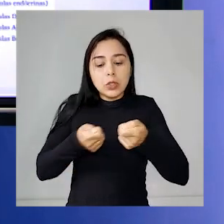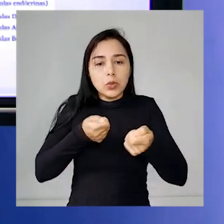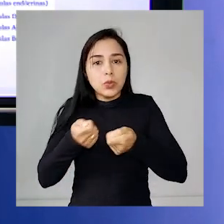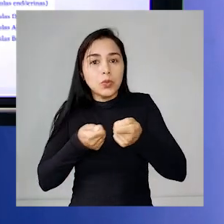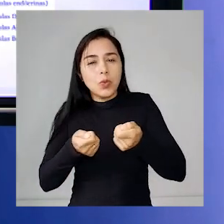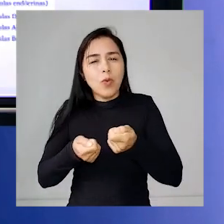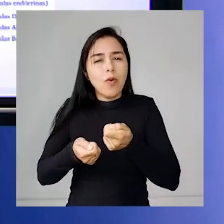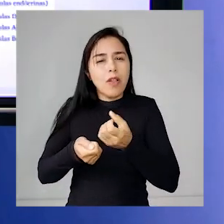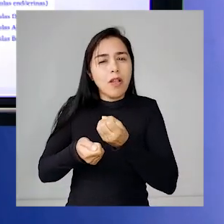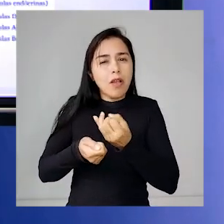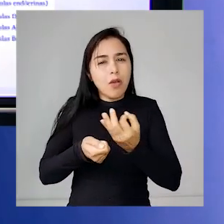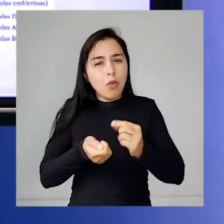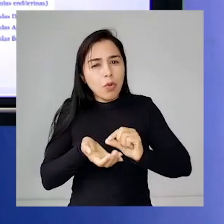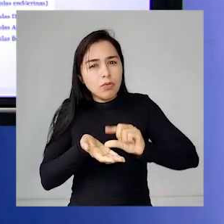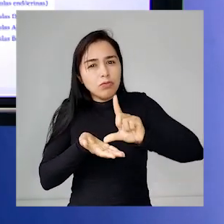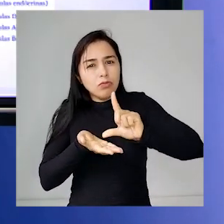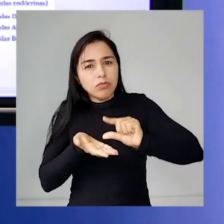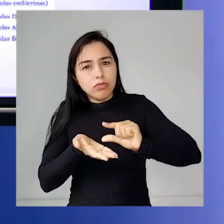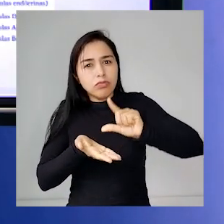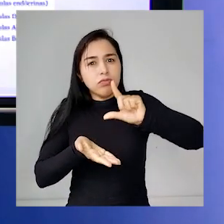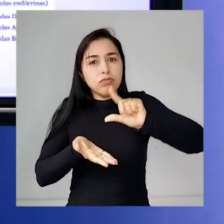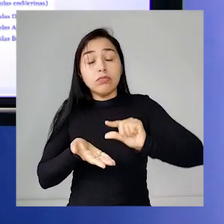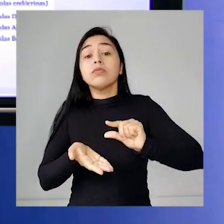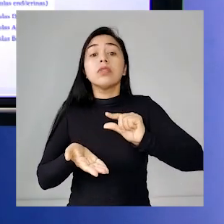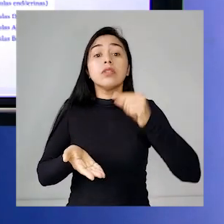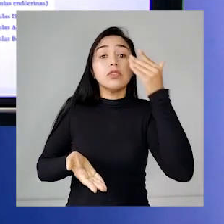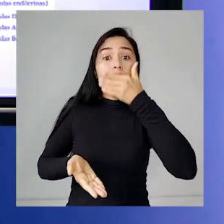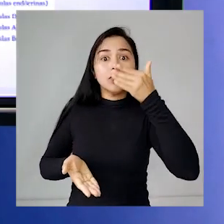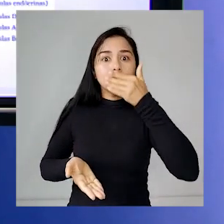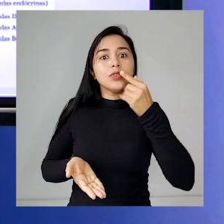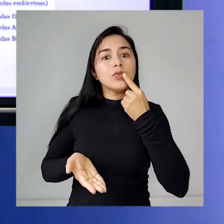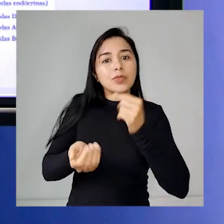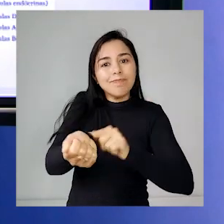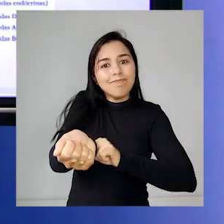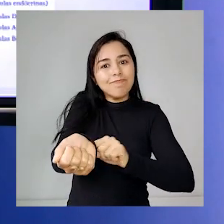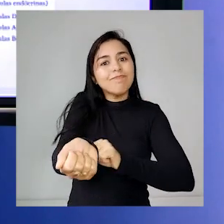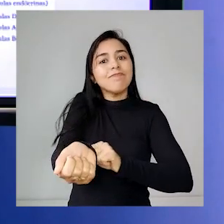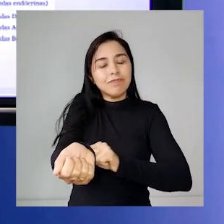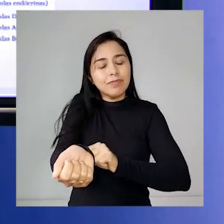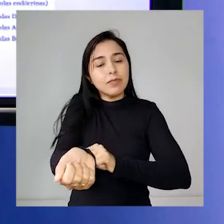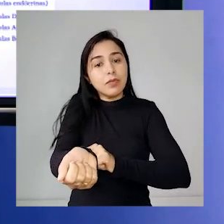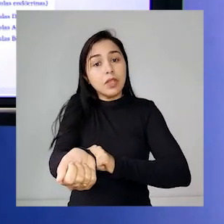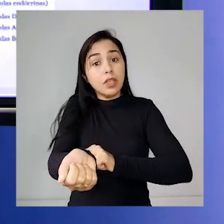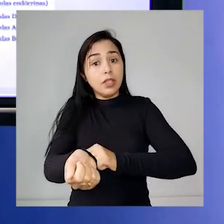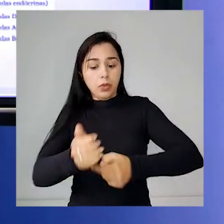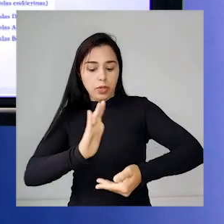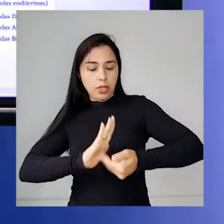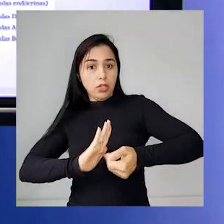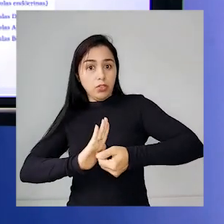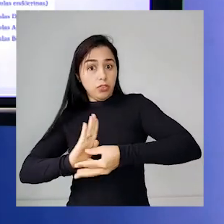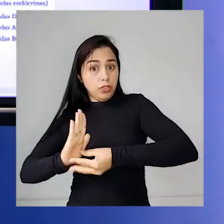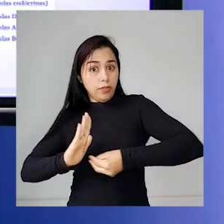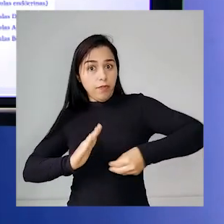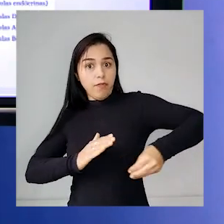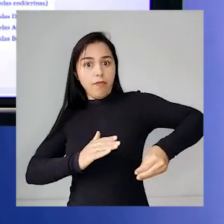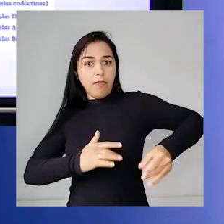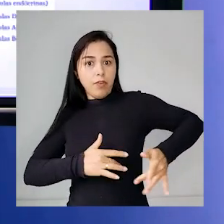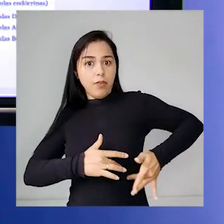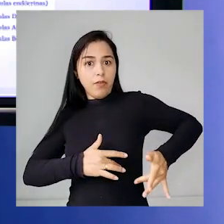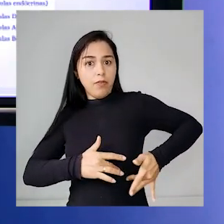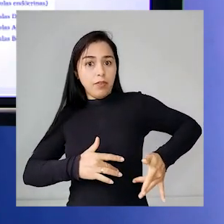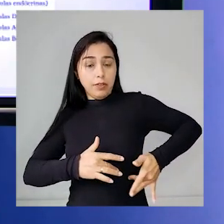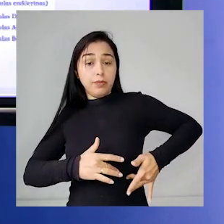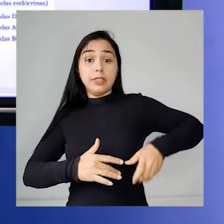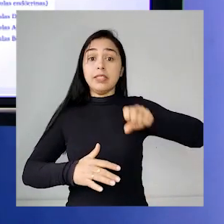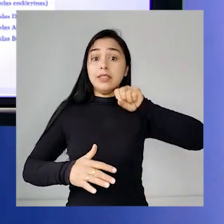sangue, retirando esse açúcar em excesso e colocando em um órgão chamado de fígado.